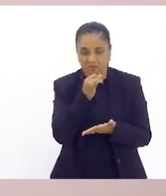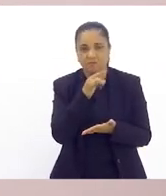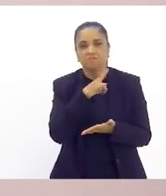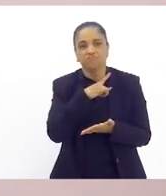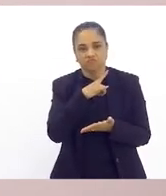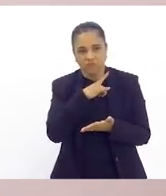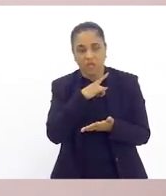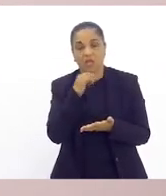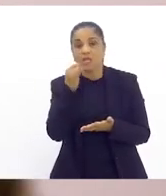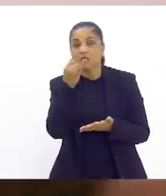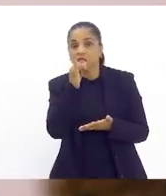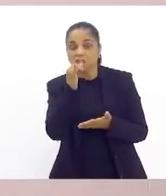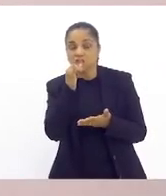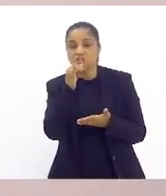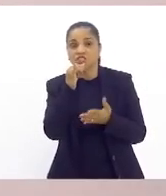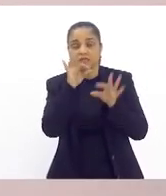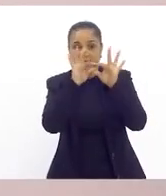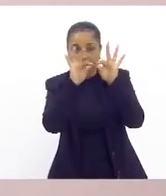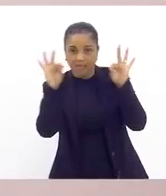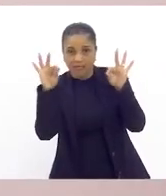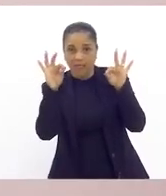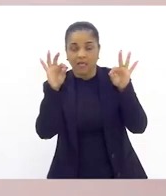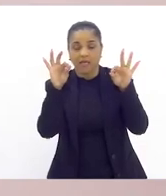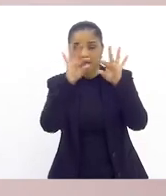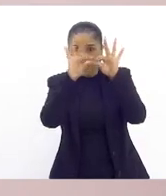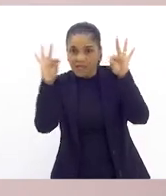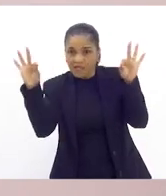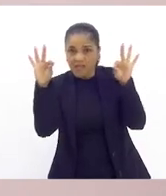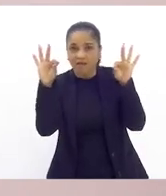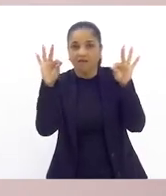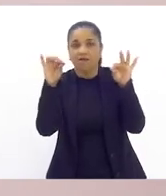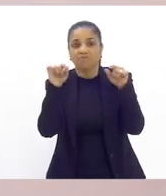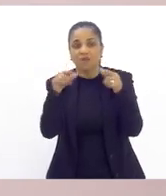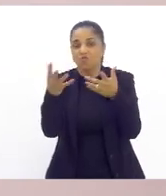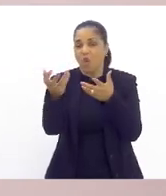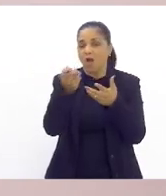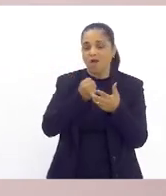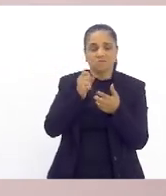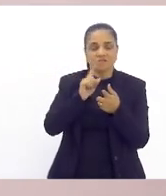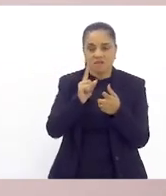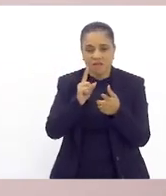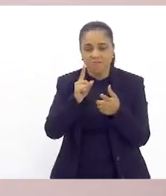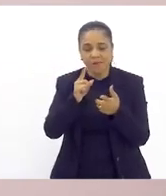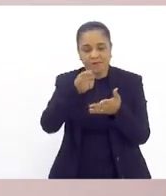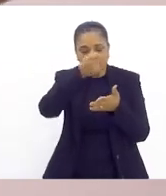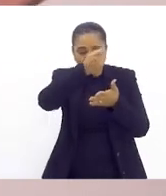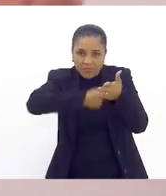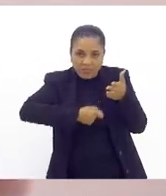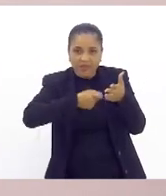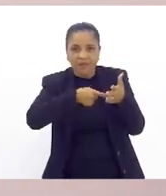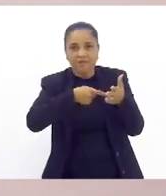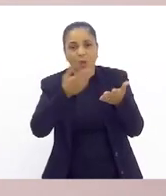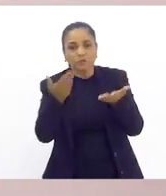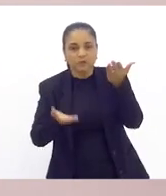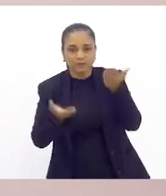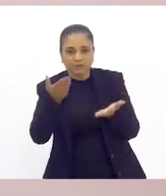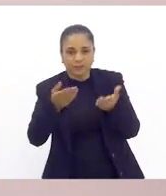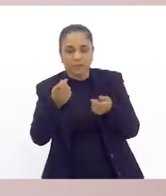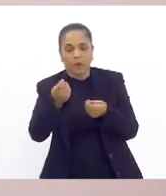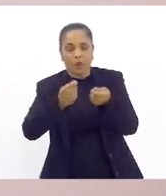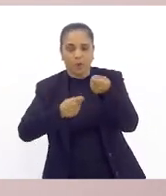que é injetada na rede a gente não consegue receber então dentro dessa composição tarifária e é isso que gera o desequilíbrio econômico